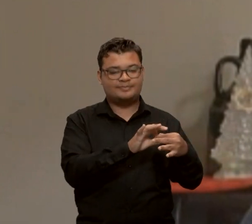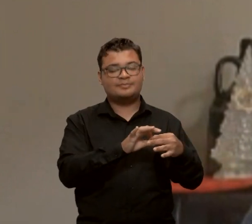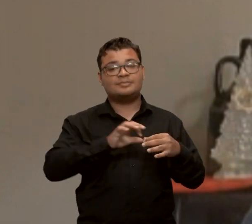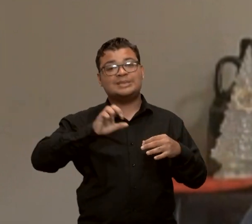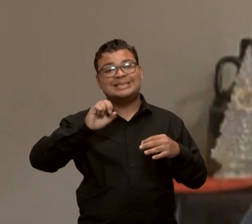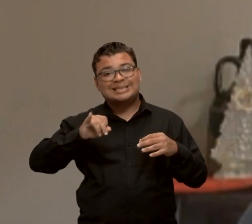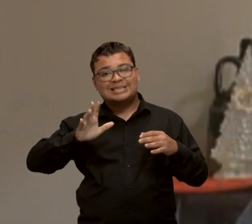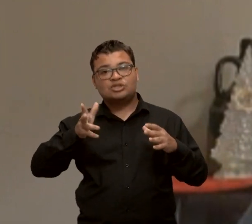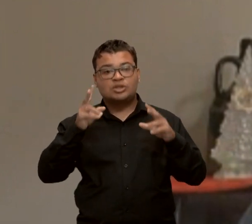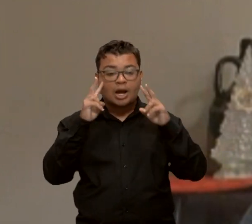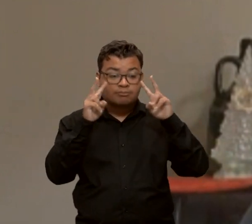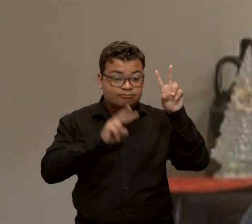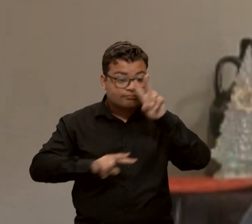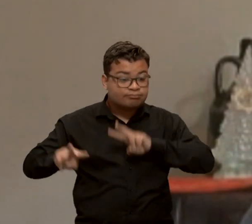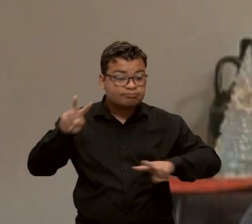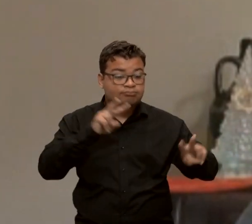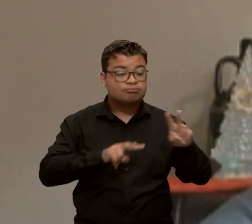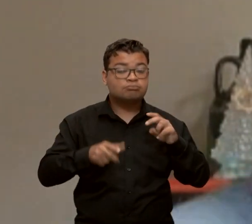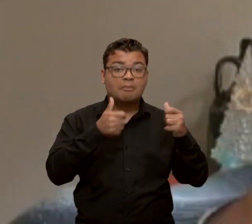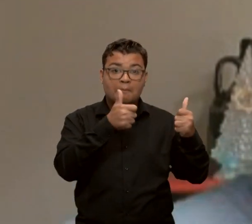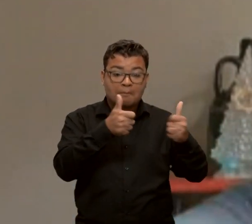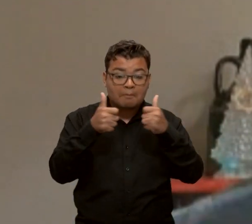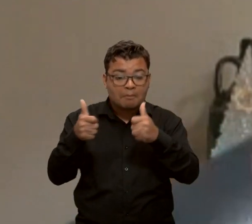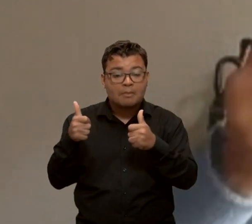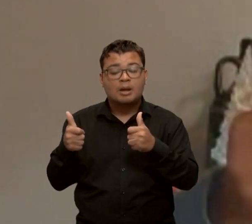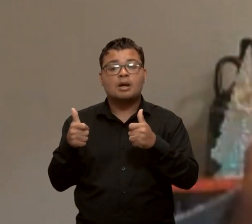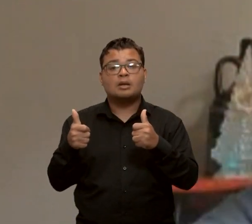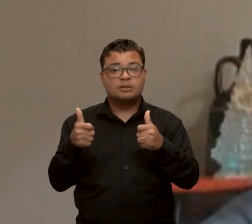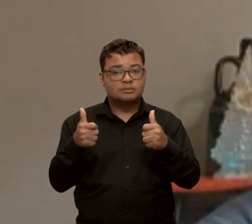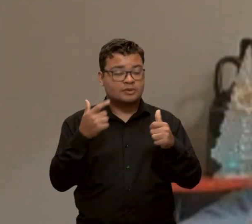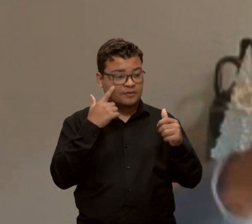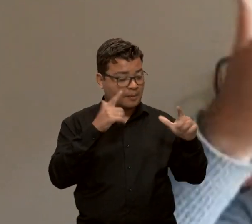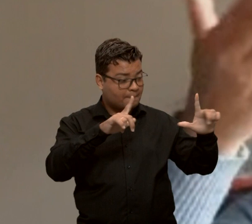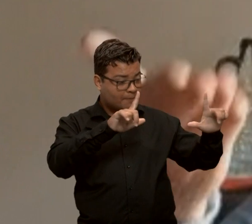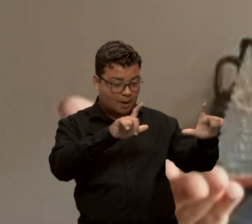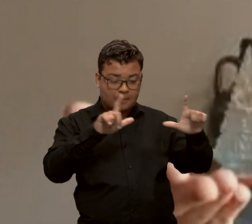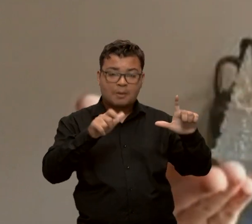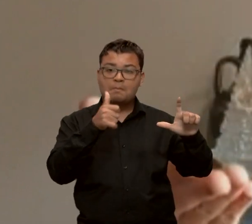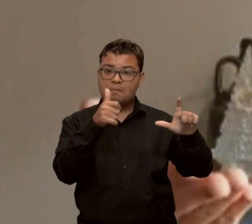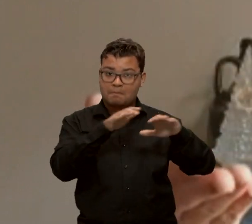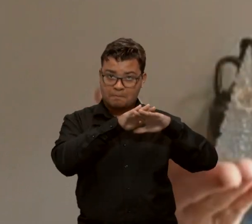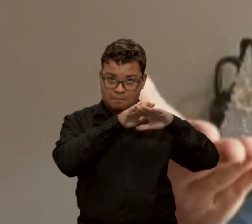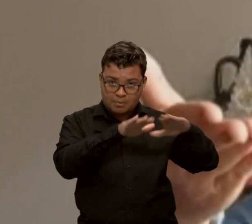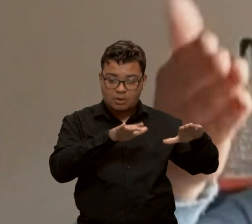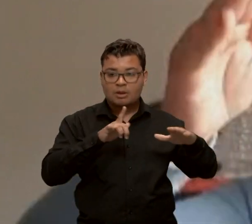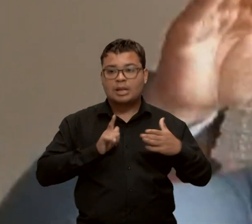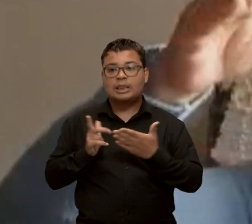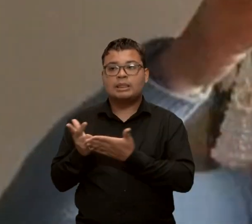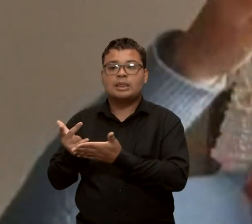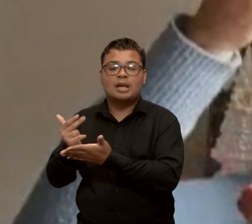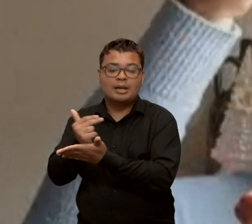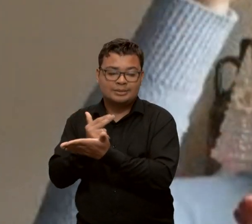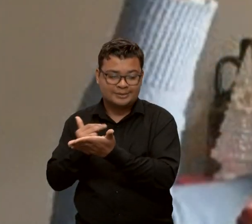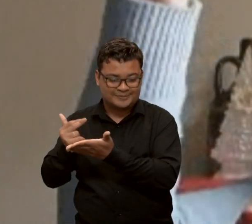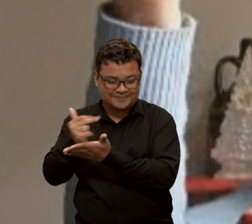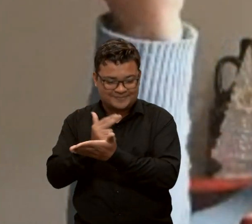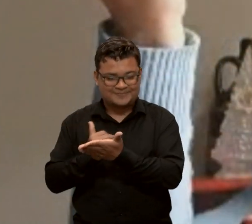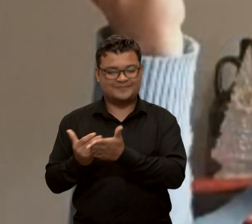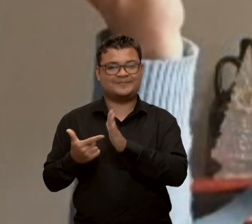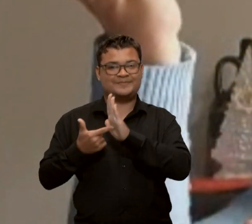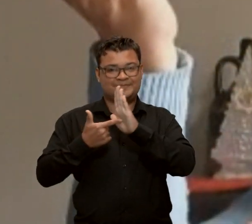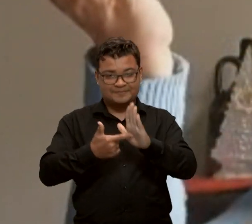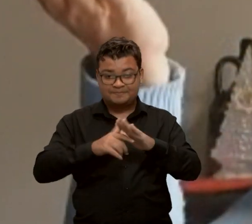leitura visual bem desenvolvida, depois das imagens a gente pode transitar para os desenhos. E depois dos desenhos,